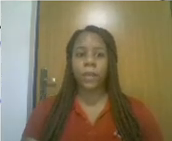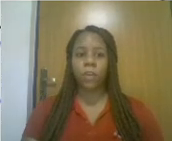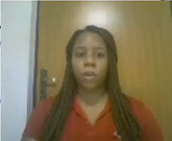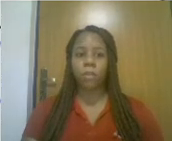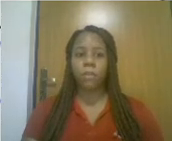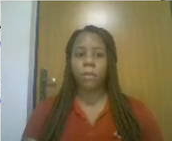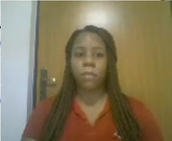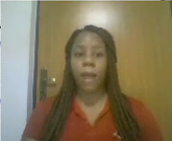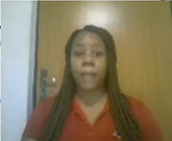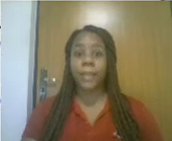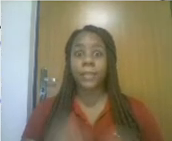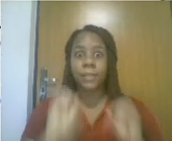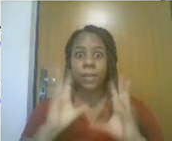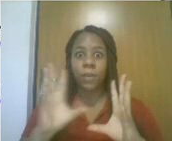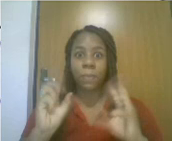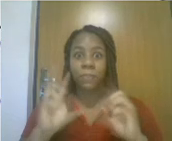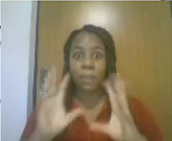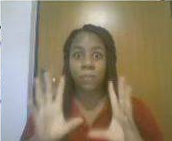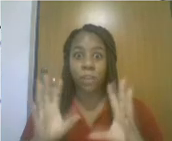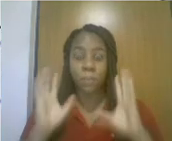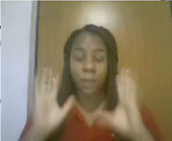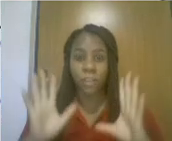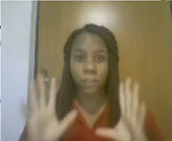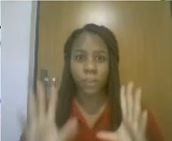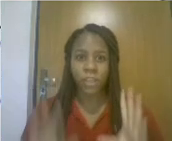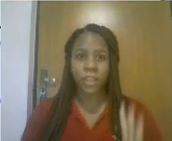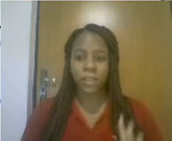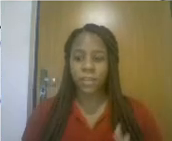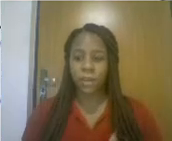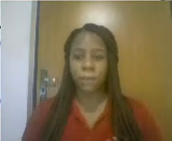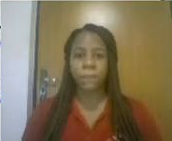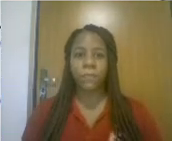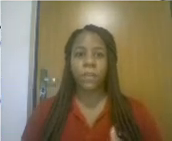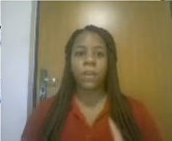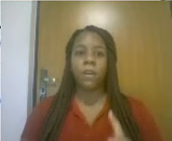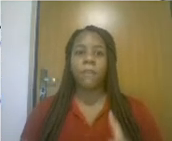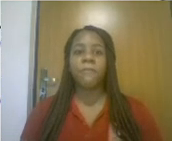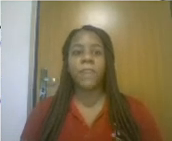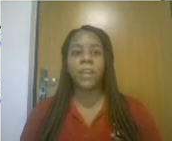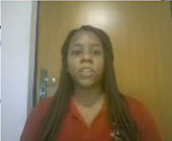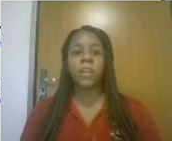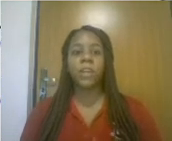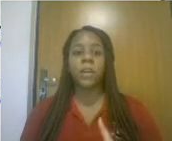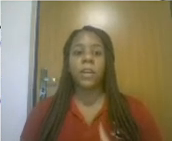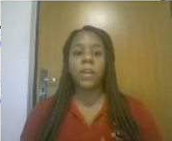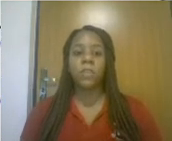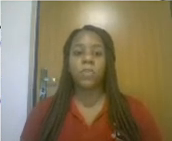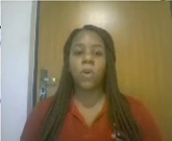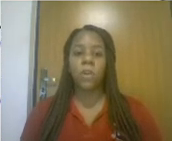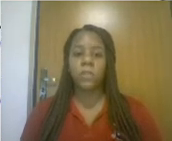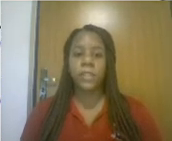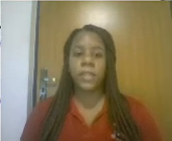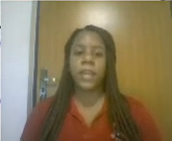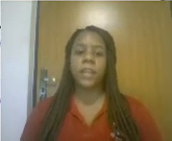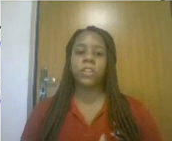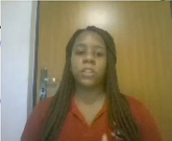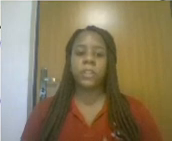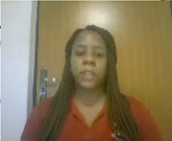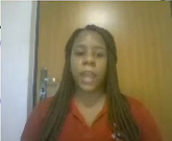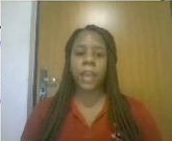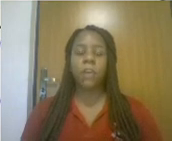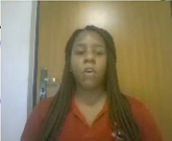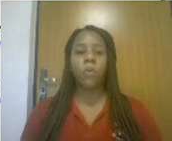Atenção aqui, ó. Atenção, para ficar piscando para a gente prestar atenção. Veja que todos